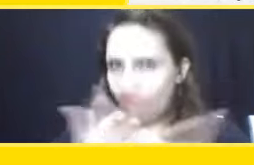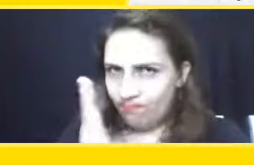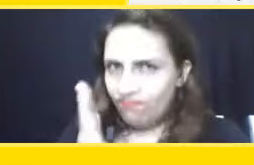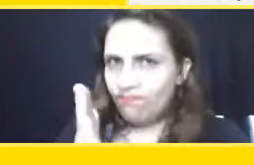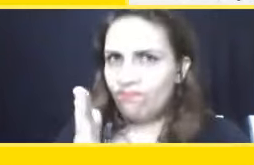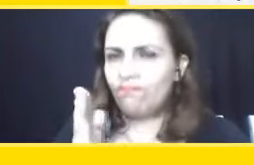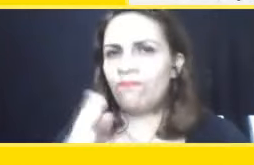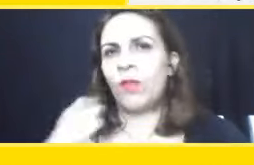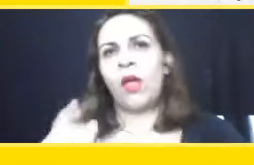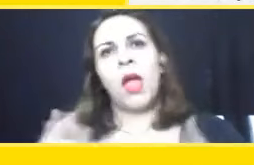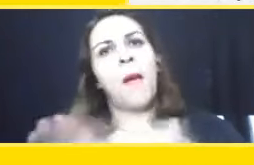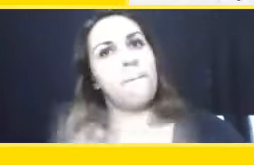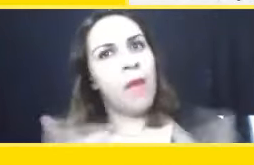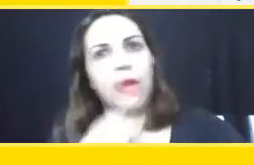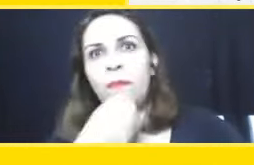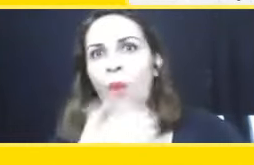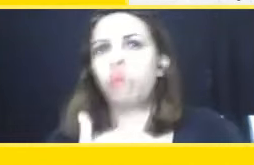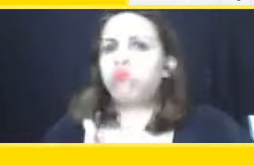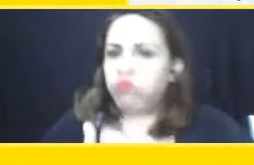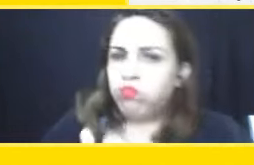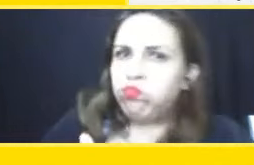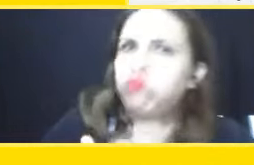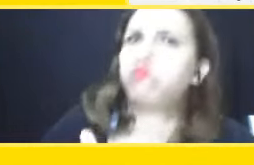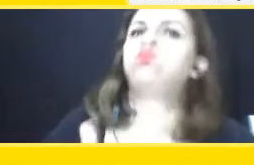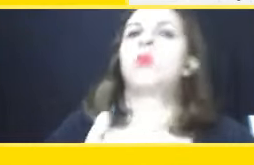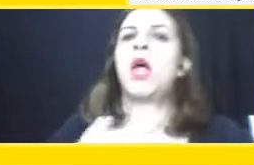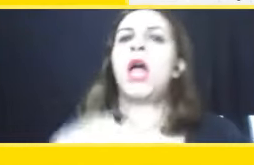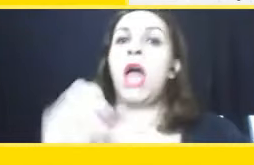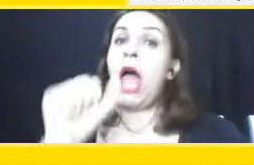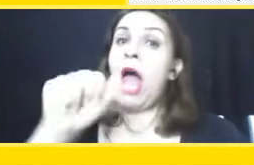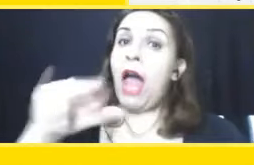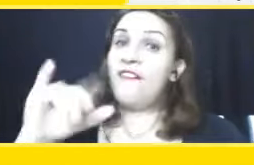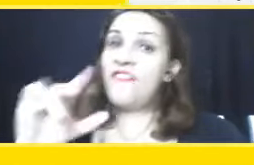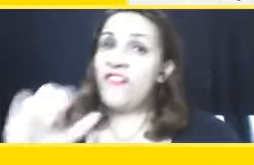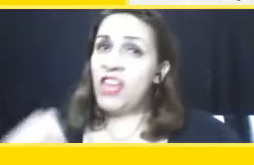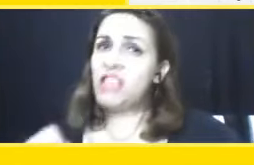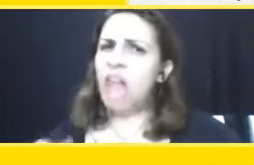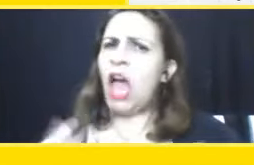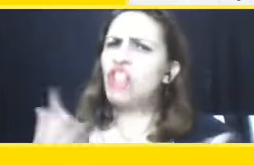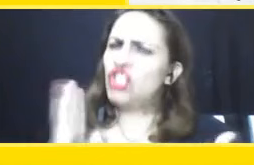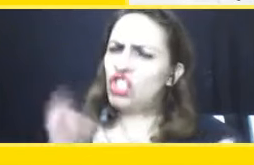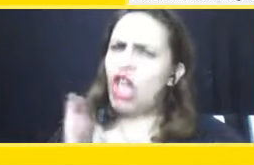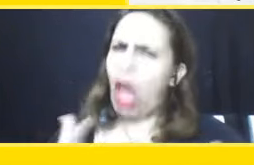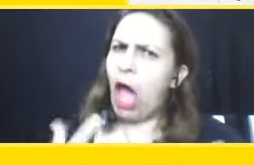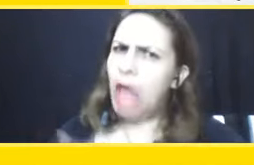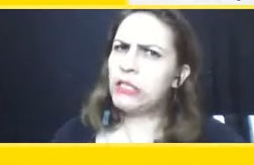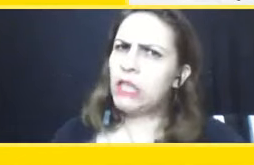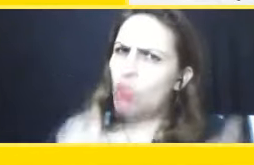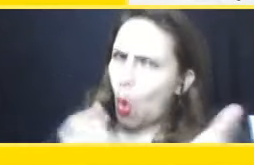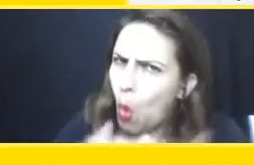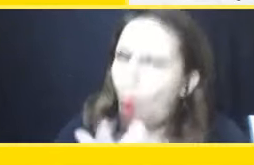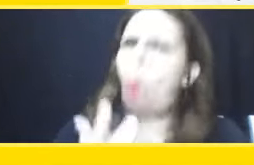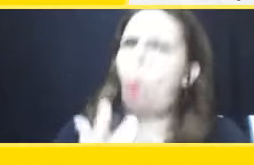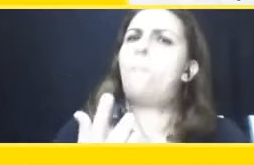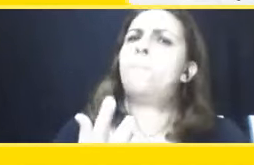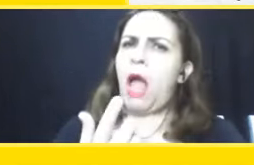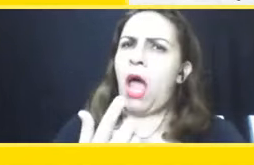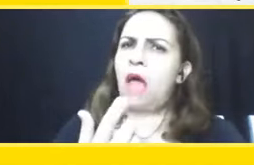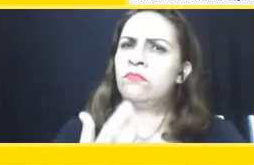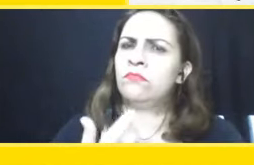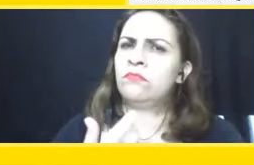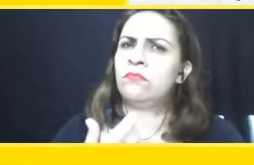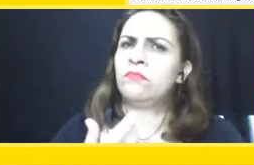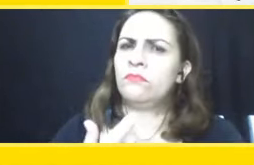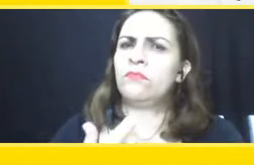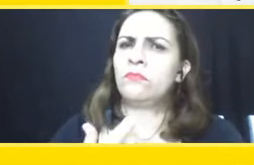Mas houve um avanço. A Anvisa já permite a comercialização do medicamento nas farmácias. Agora,